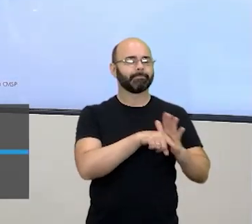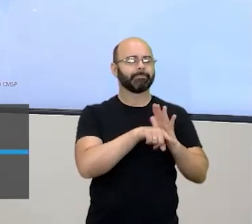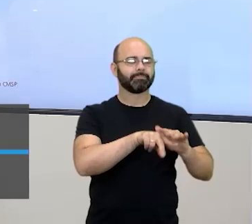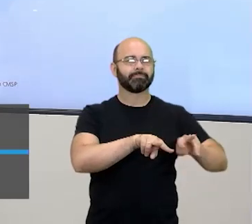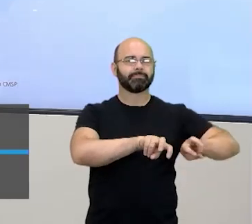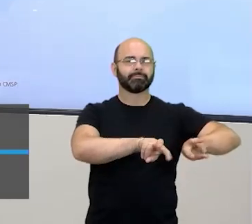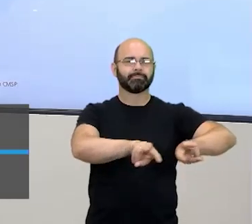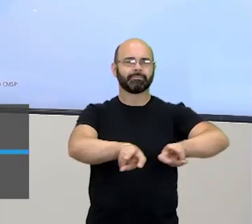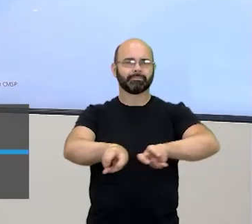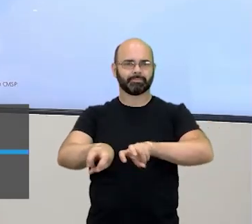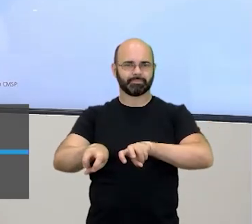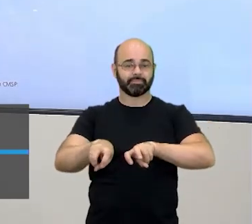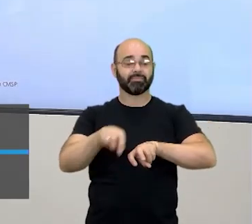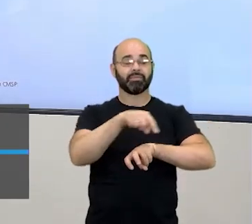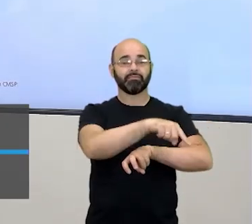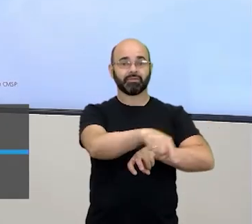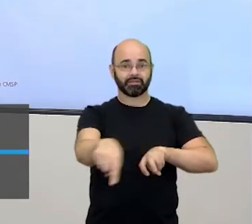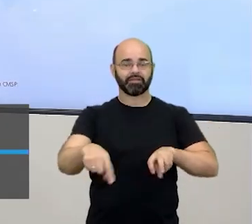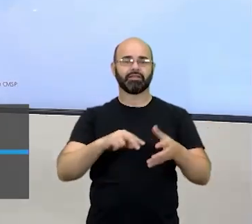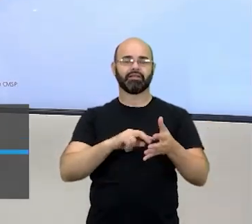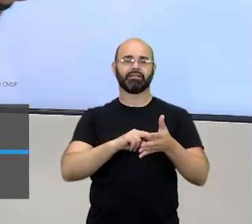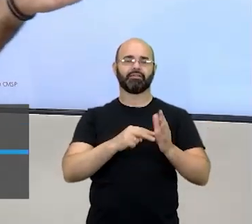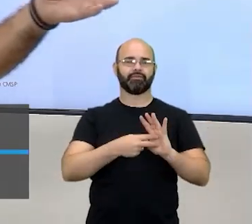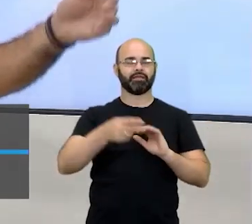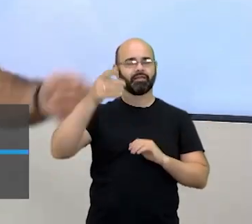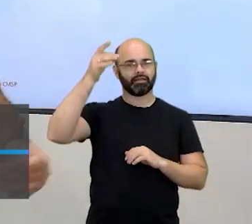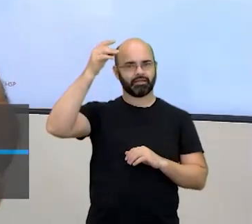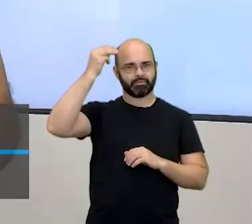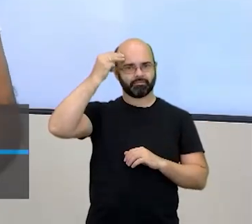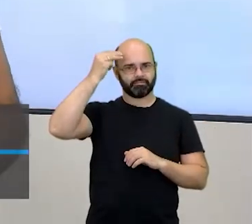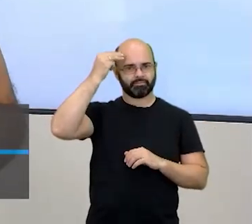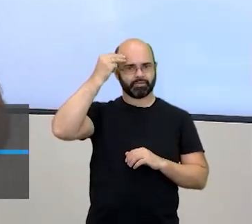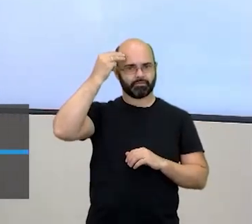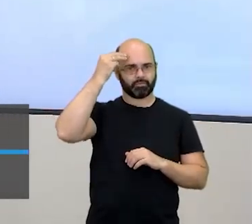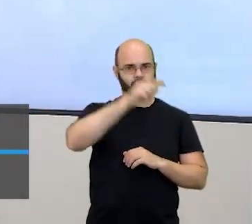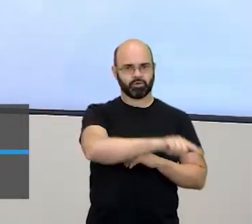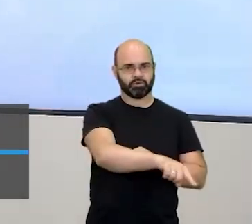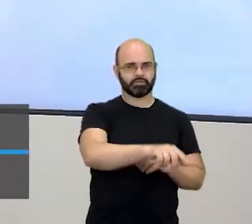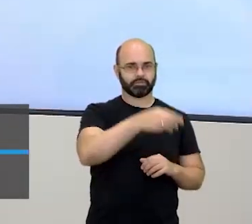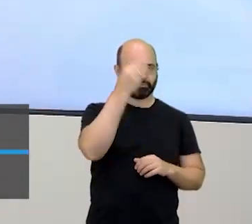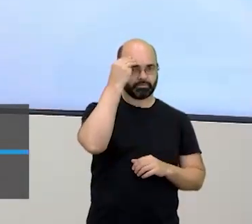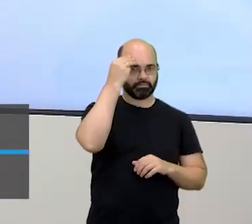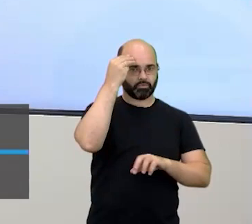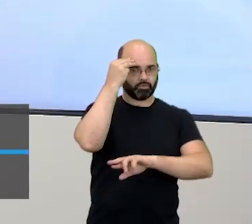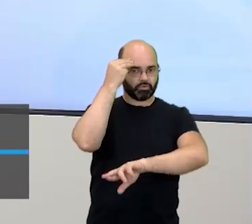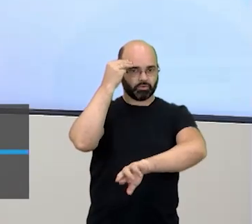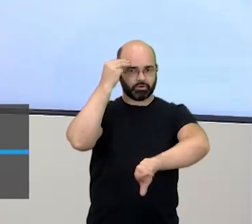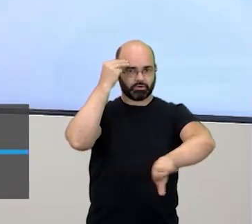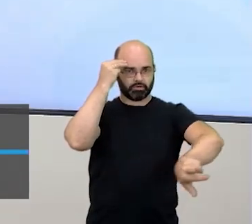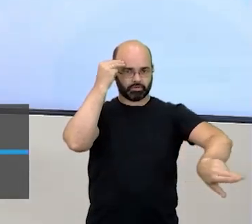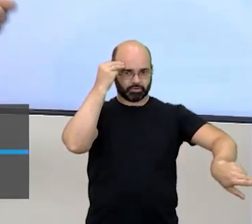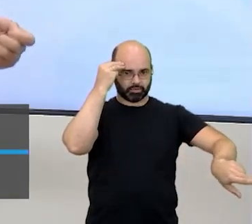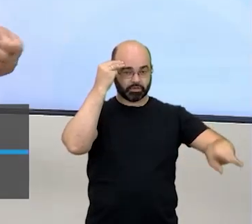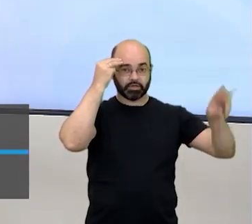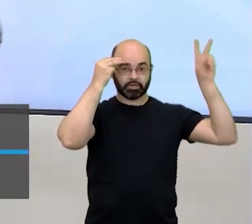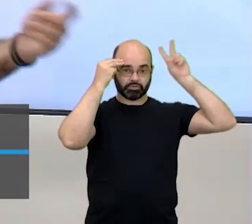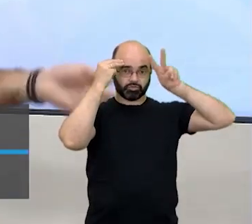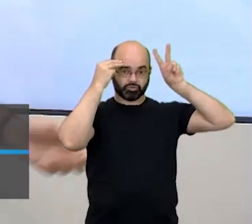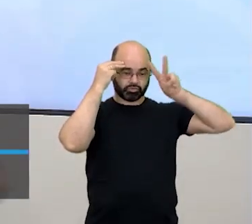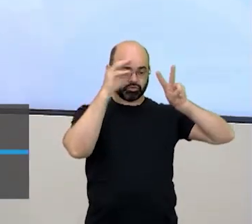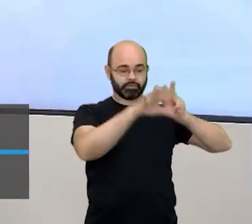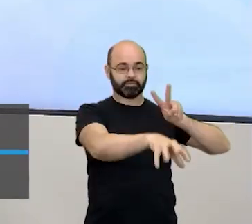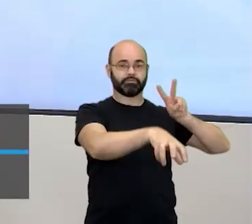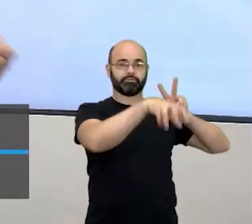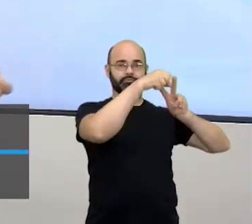as memórias. Mas nem toda memória, e o Russo já tocou nisso, eu também, nem toda memória ela é registrada do ponto